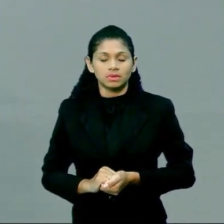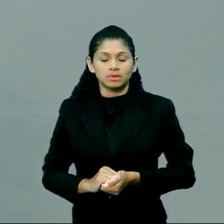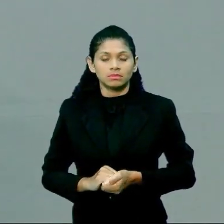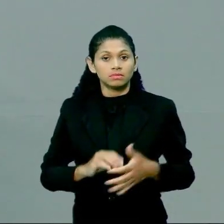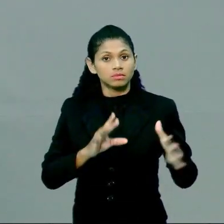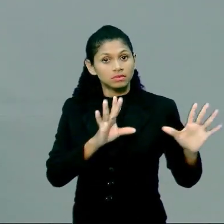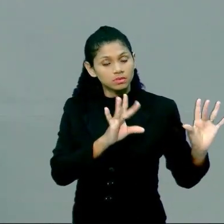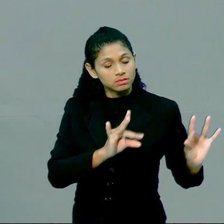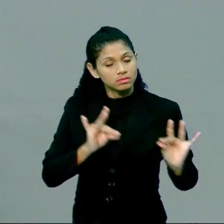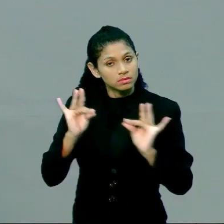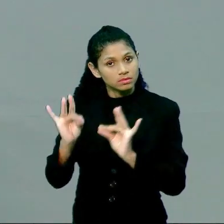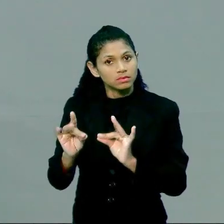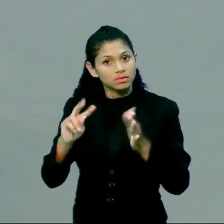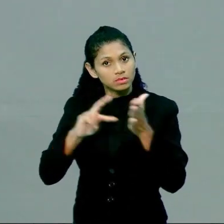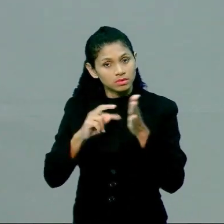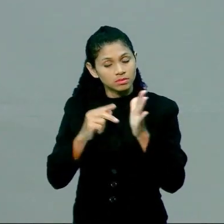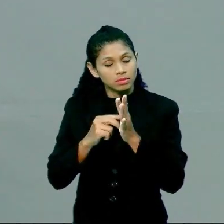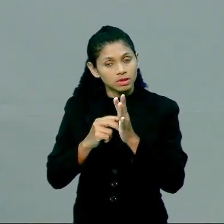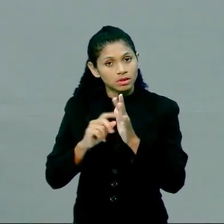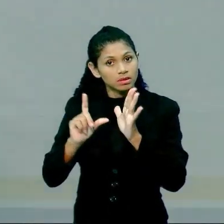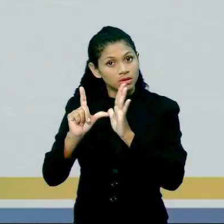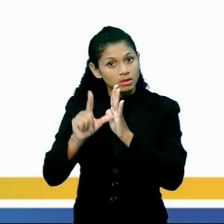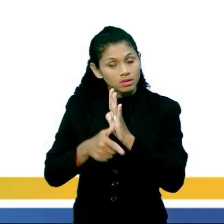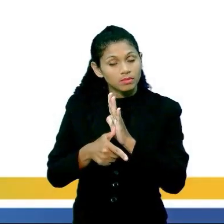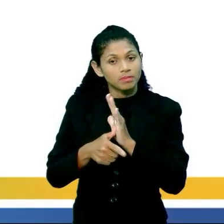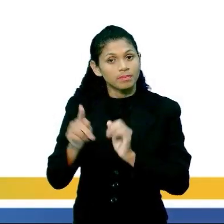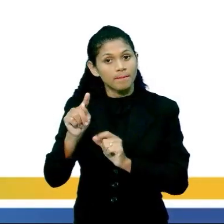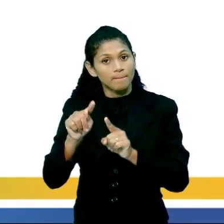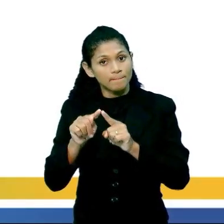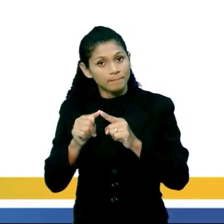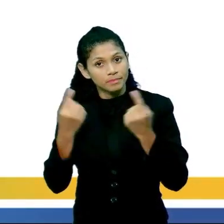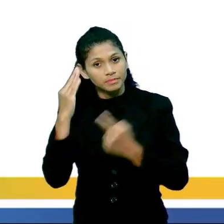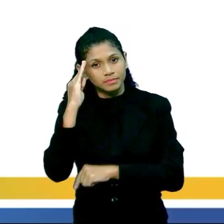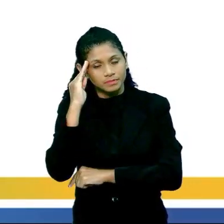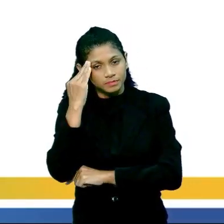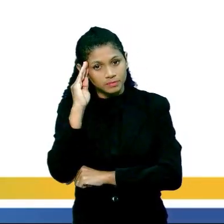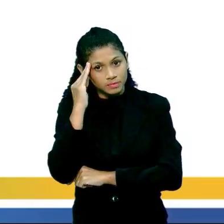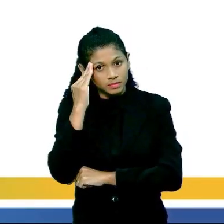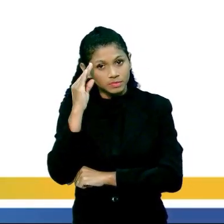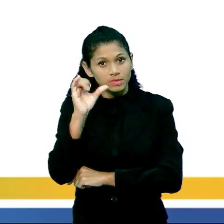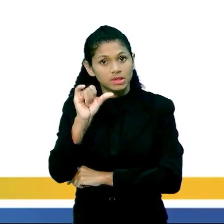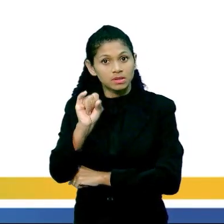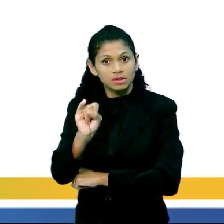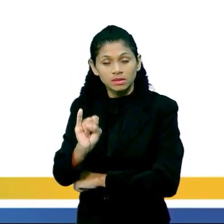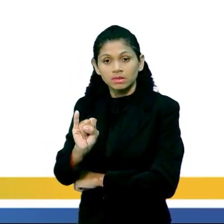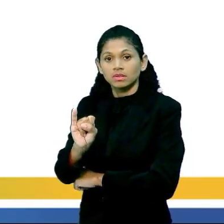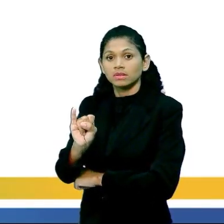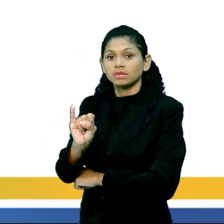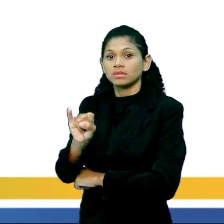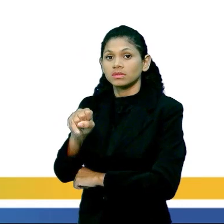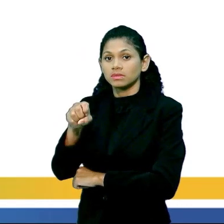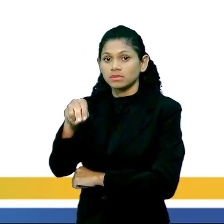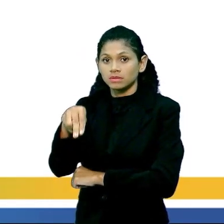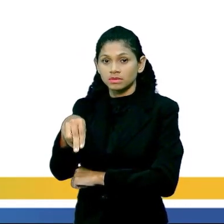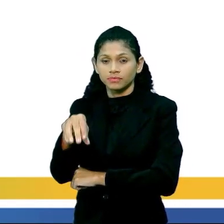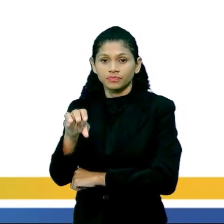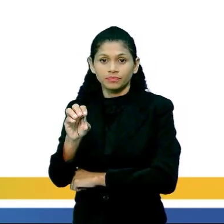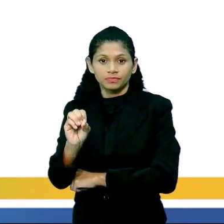significado da palavra mais na frente, mas vamos entender mais um pouco aqui da sinonimia das palavras,